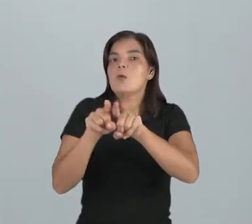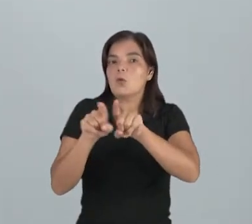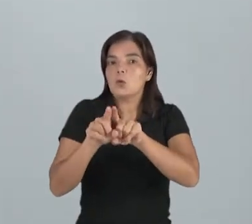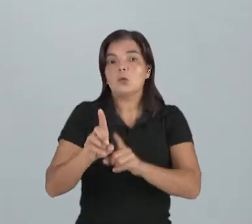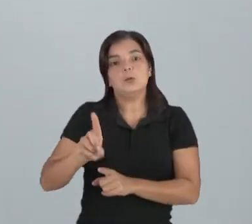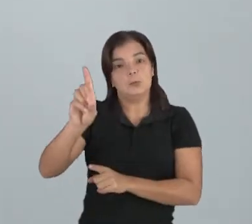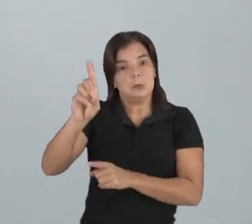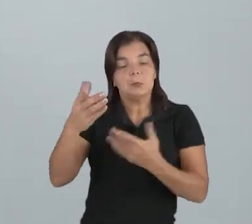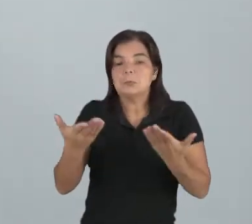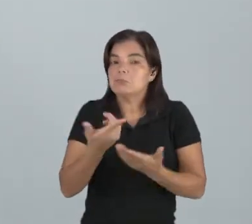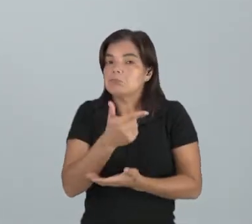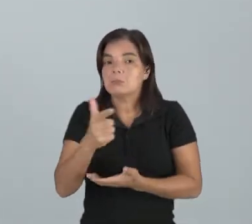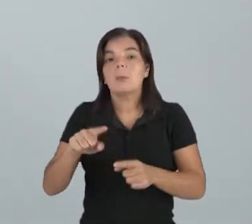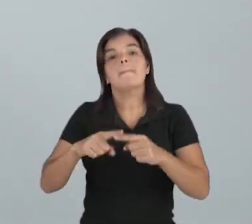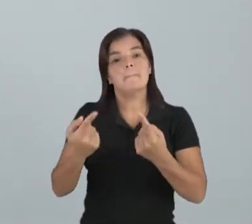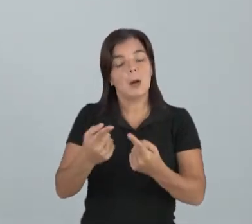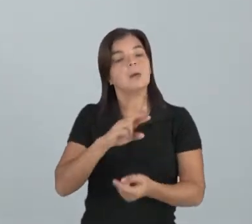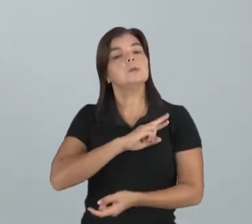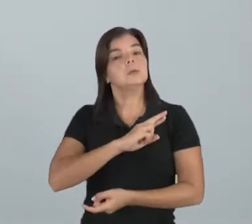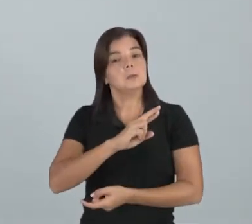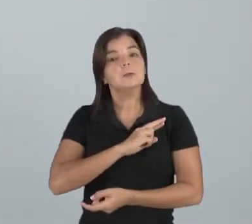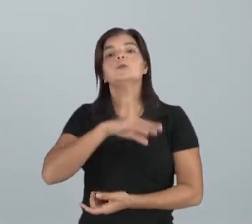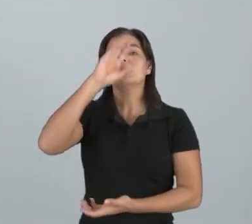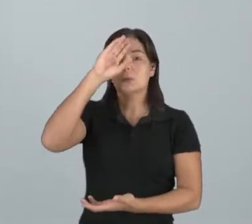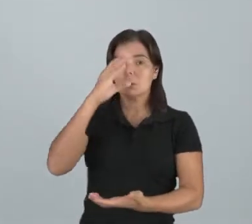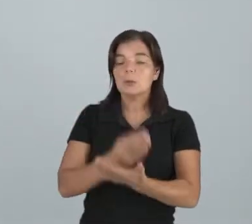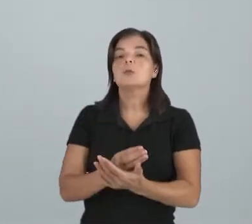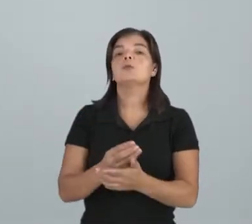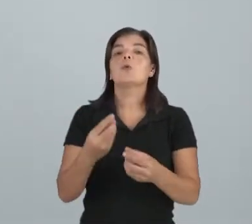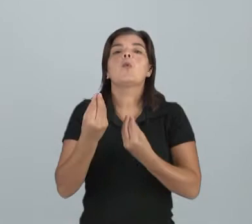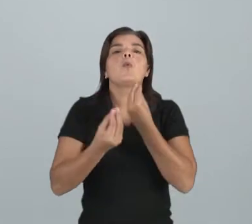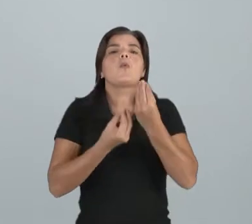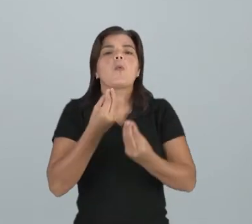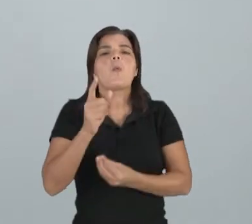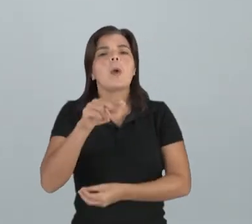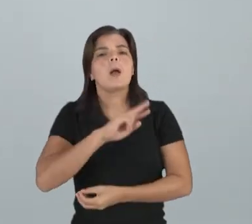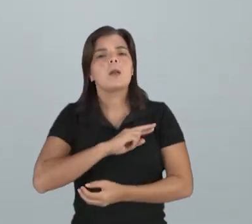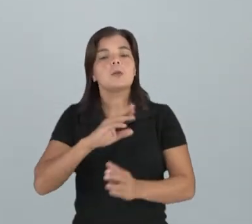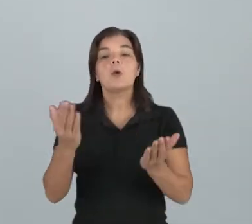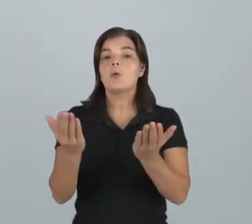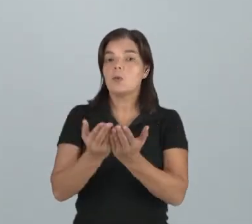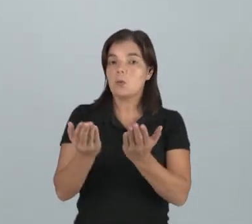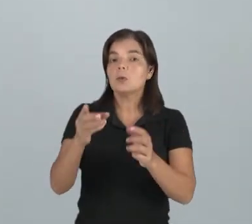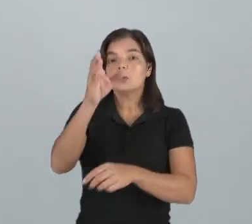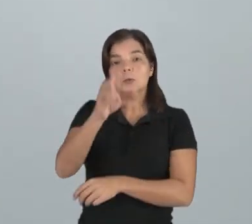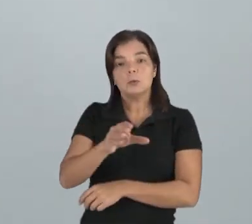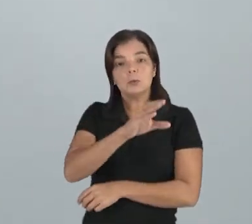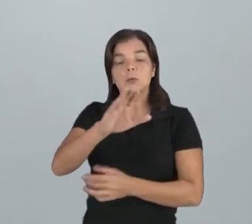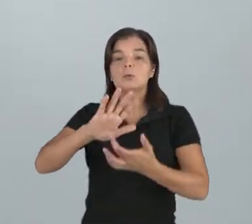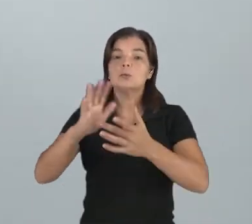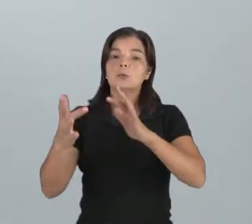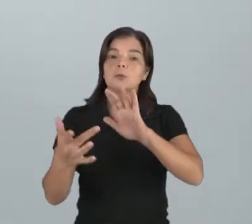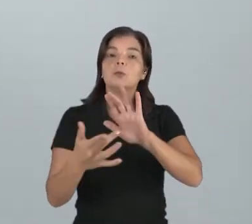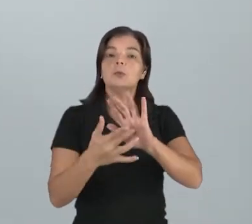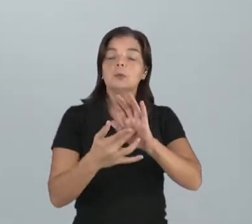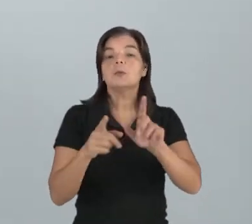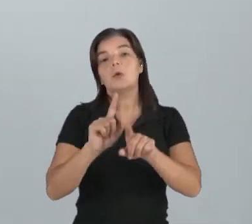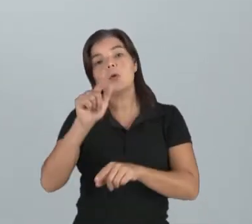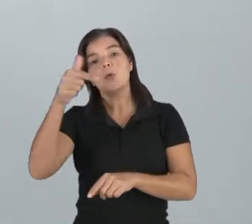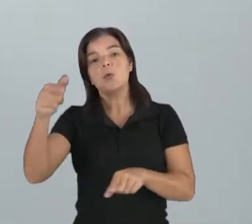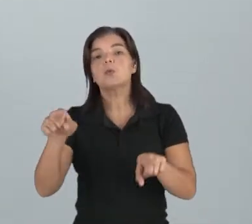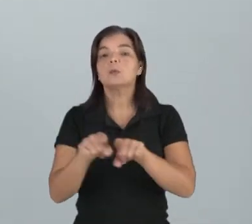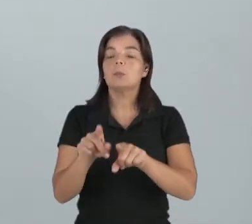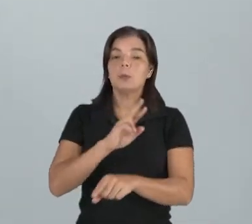e Deus, mas há religiões que acreditam, como é a religião cristã, na mediação de Jesus, e